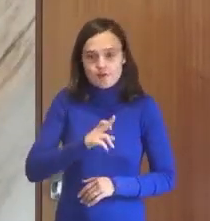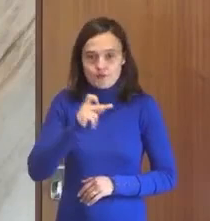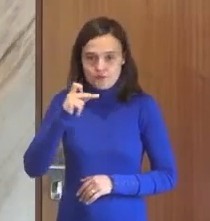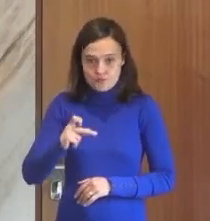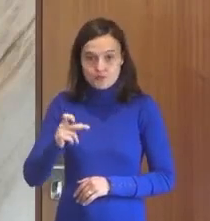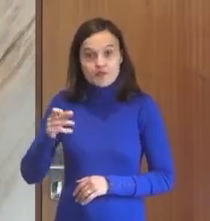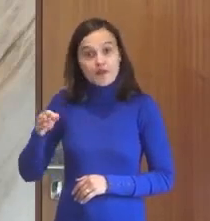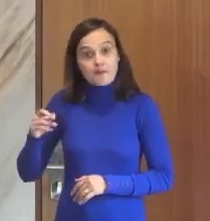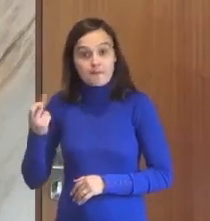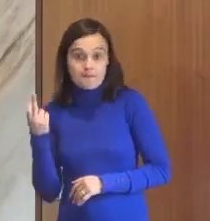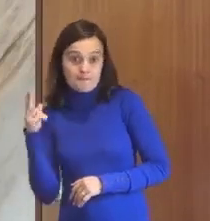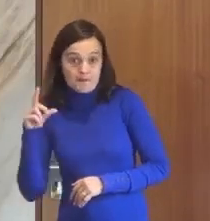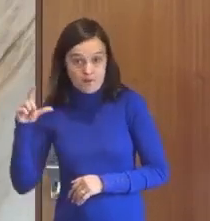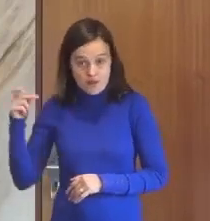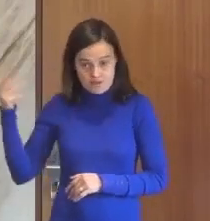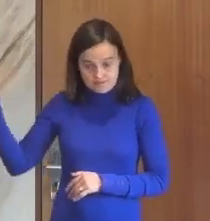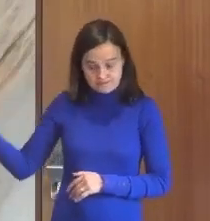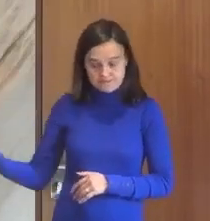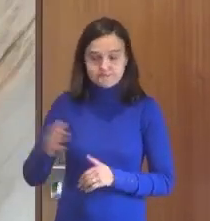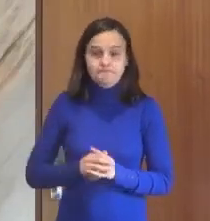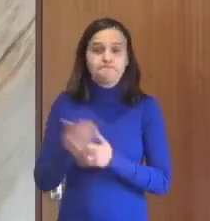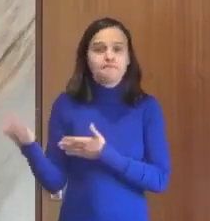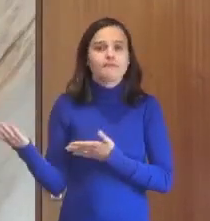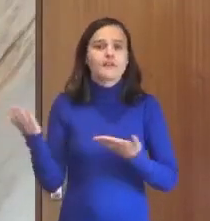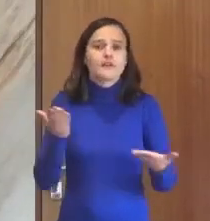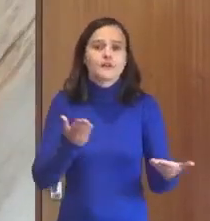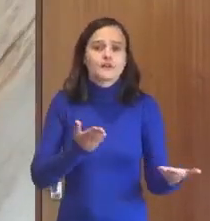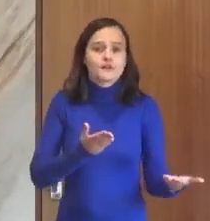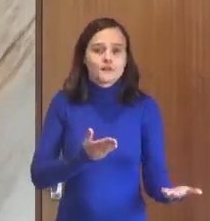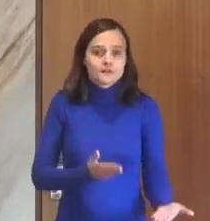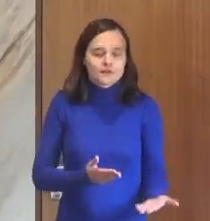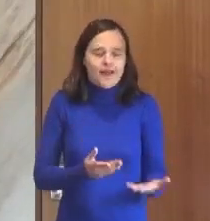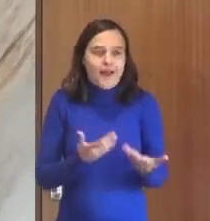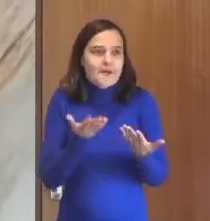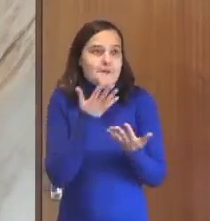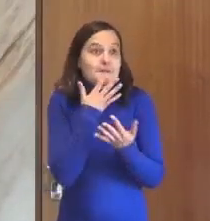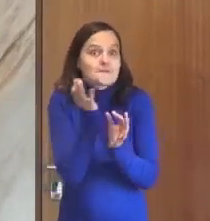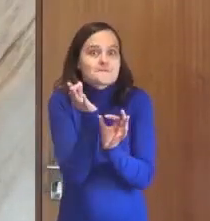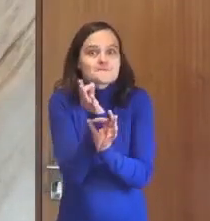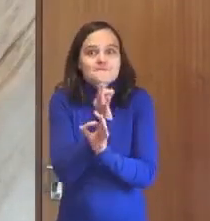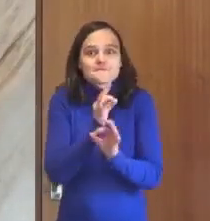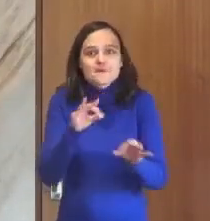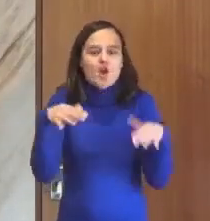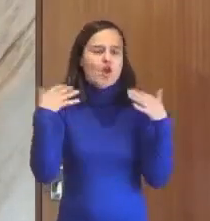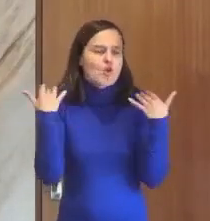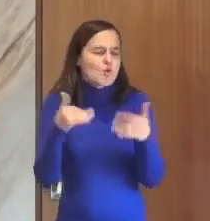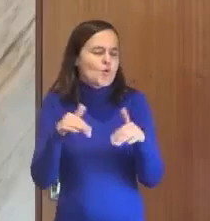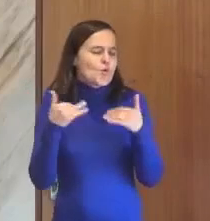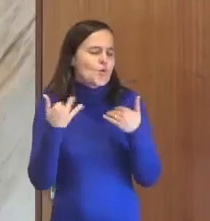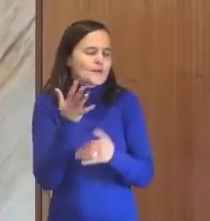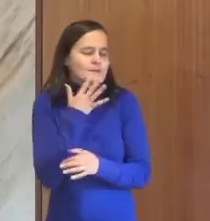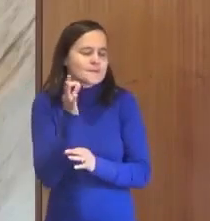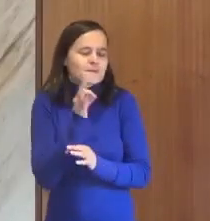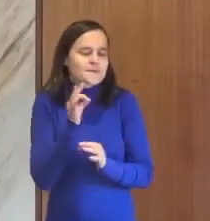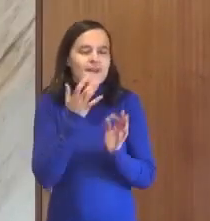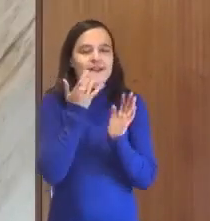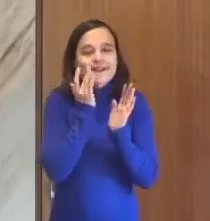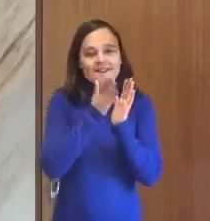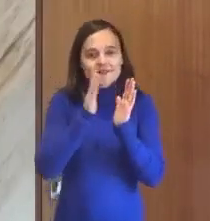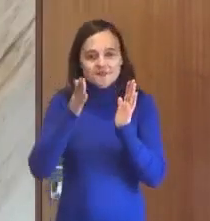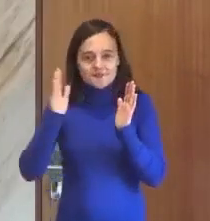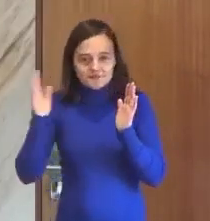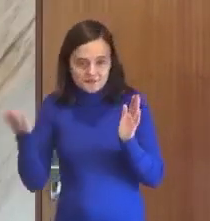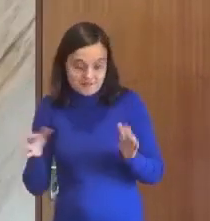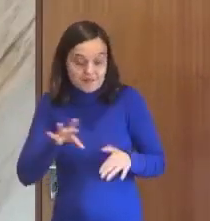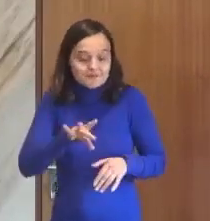e que vem apresentar uma joia, mas que joia, da Biblioteca de